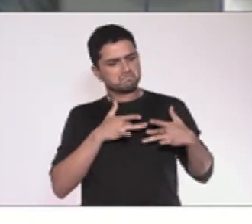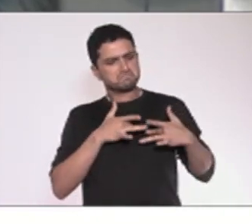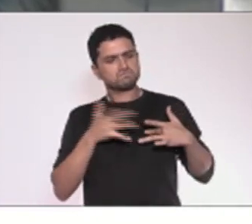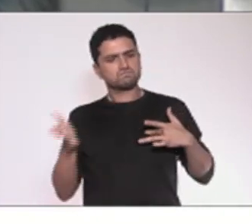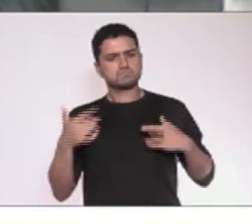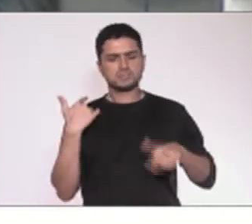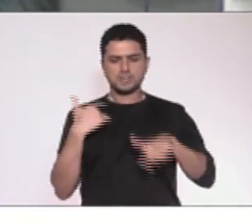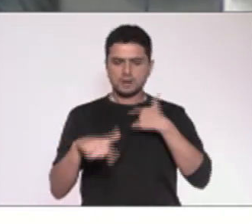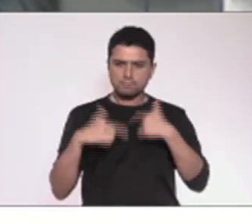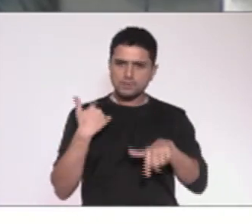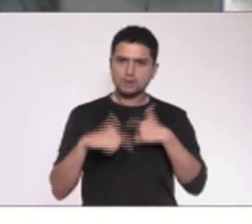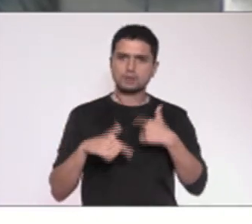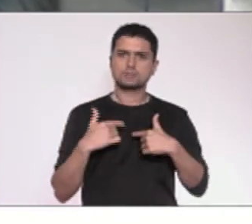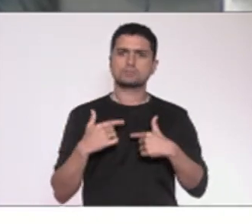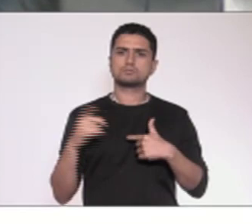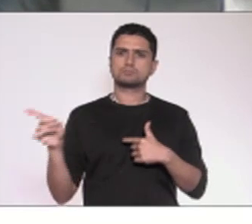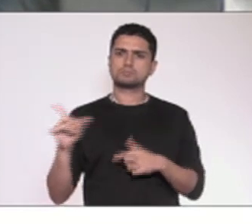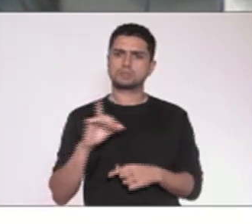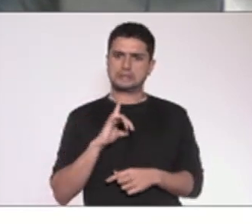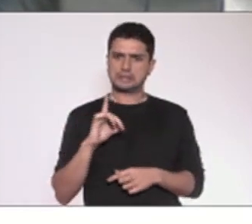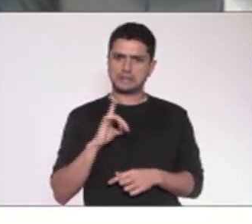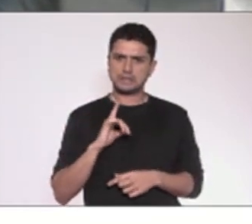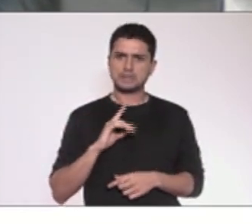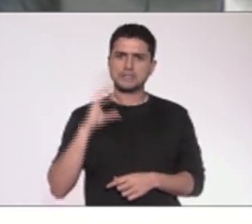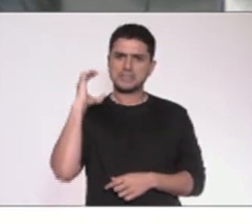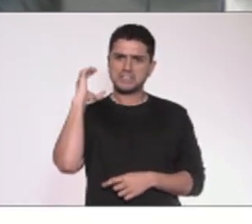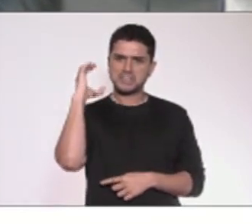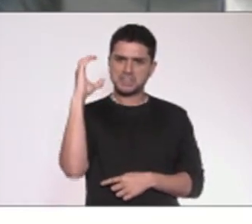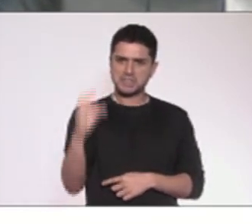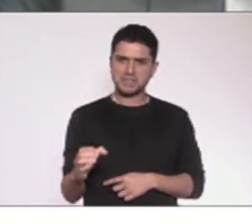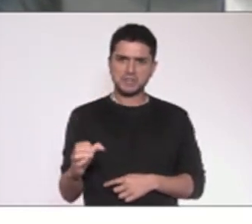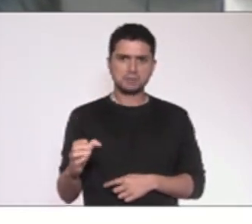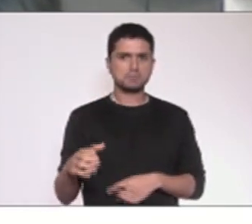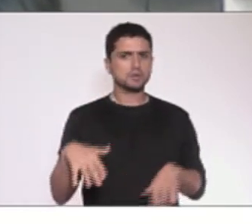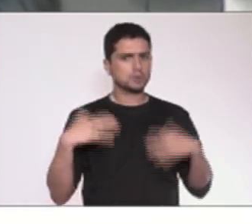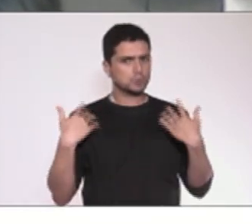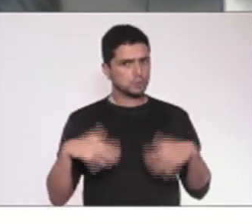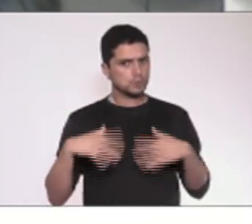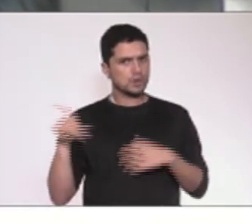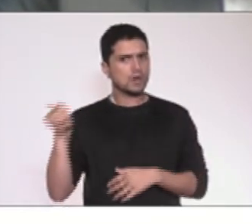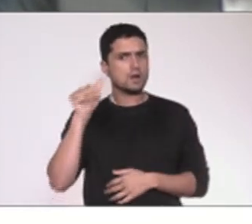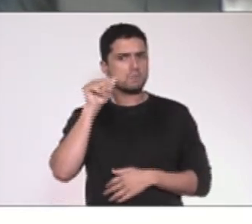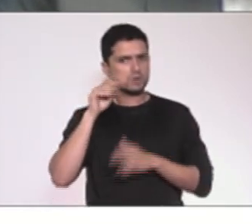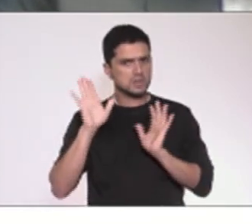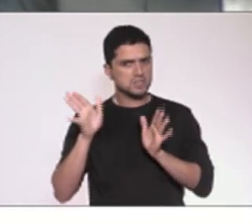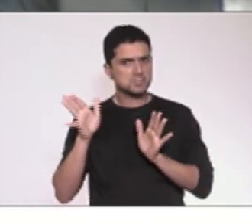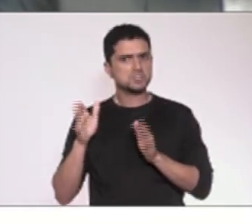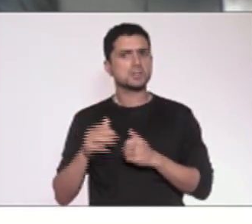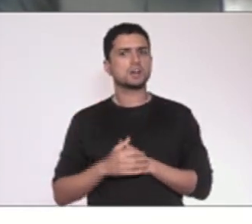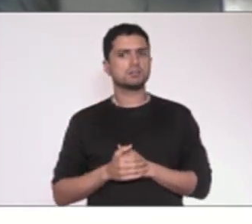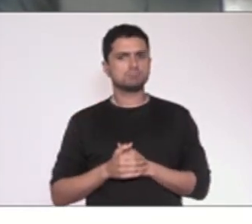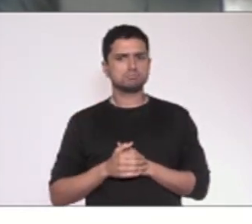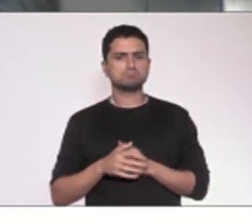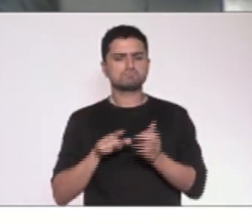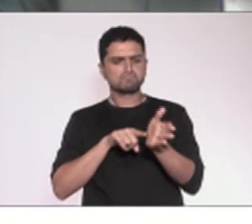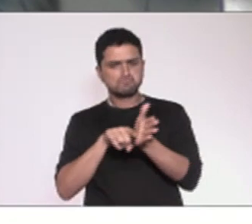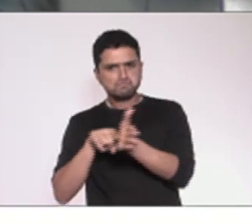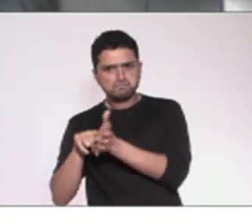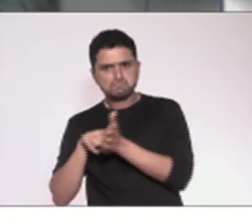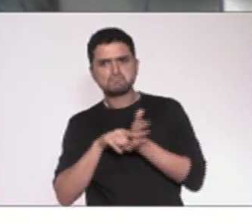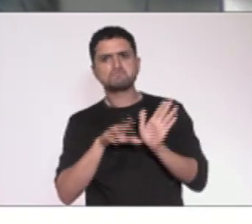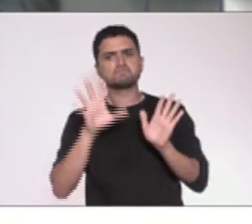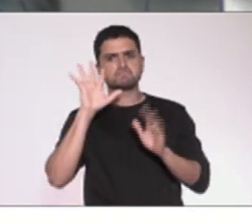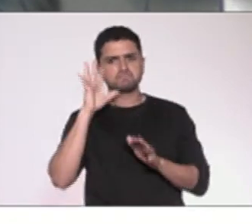conduziu os casos mais relevantes do Ministério Público nos últimos anos, se encontra no nosso Tribunal